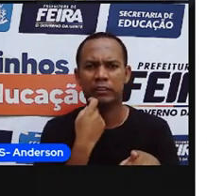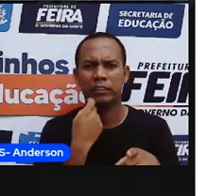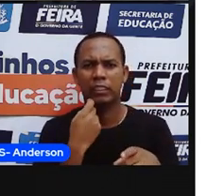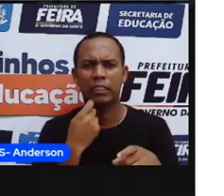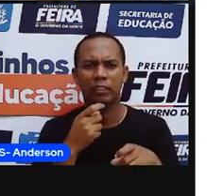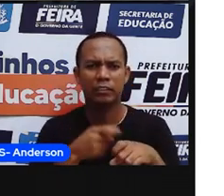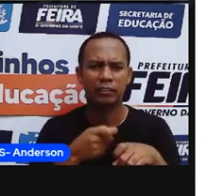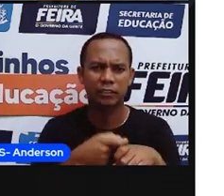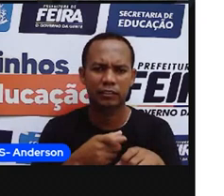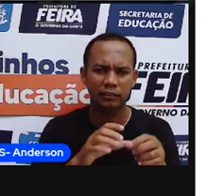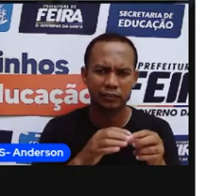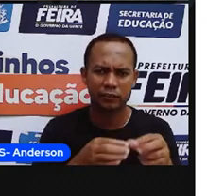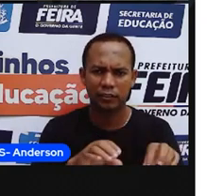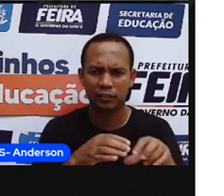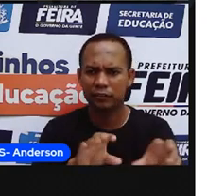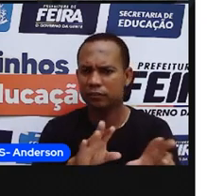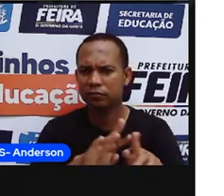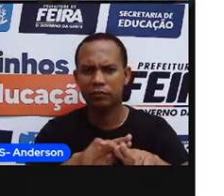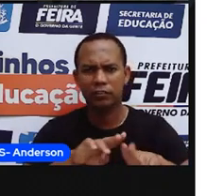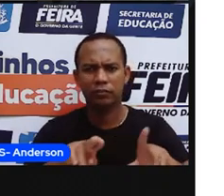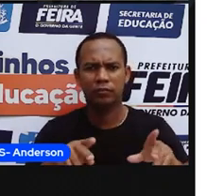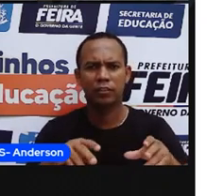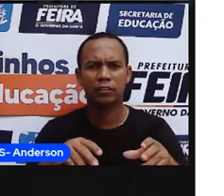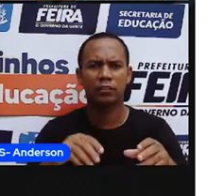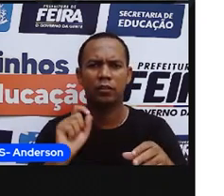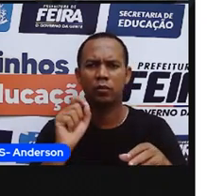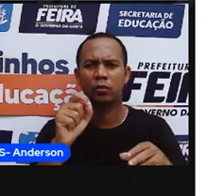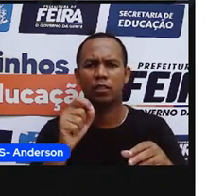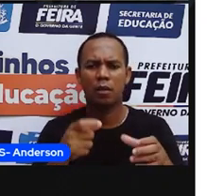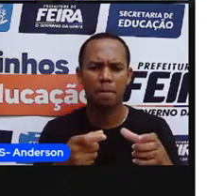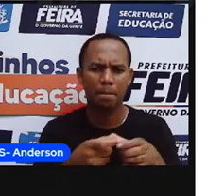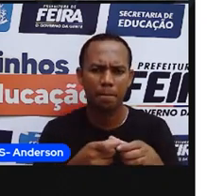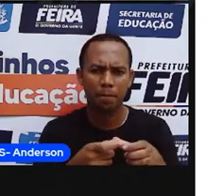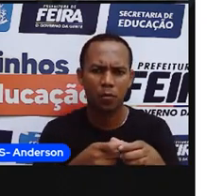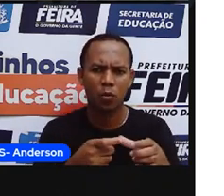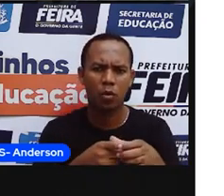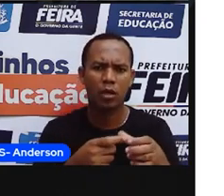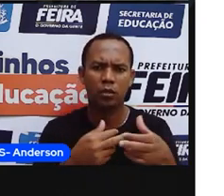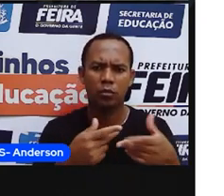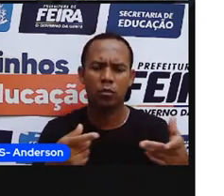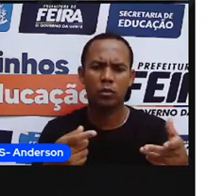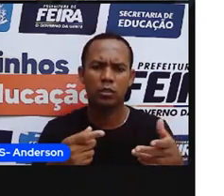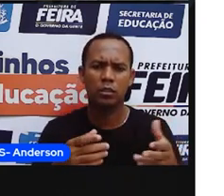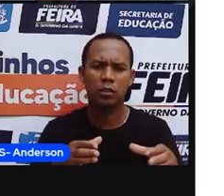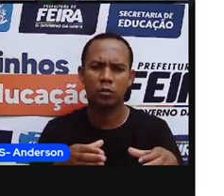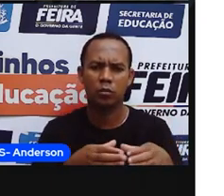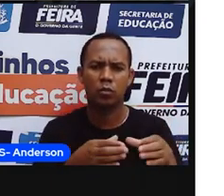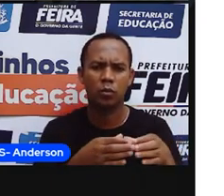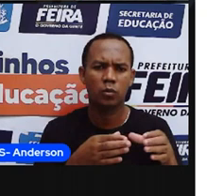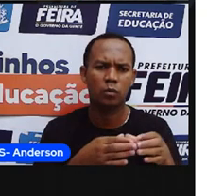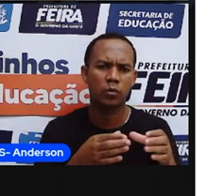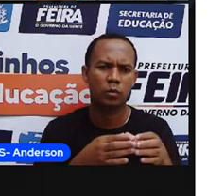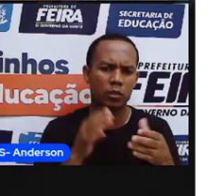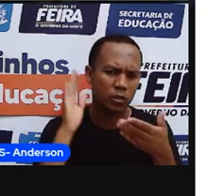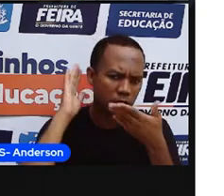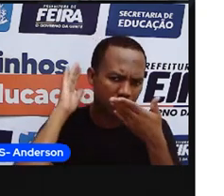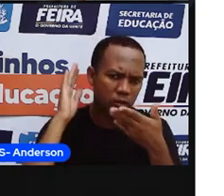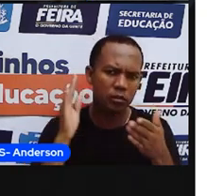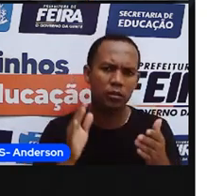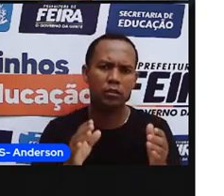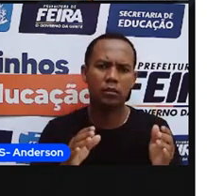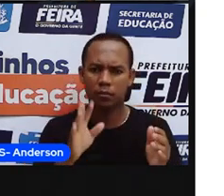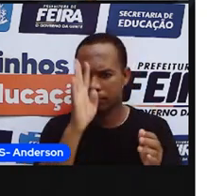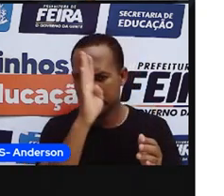né? Esses ingredientes compõem apenas uma pequena parcela da influência indígena na alimentação brasileira, né?